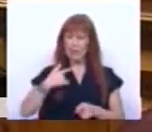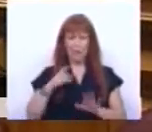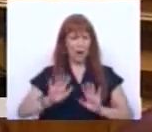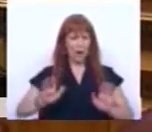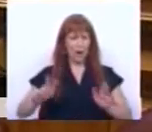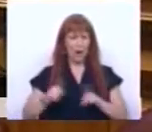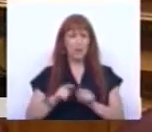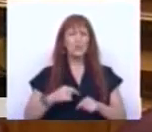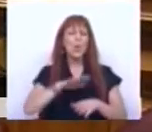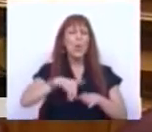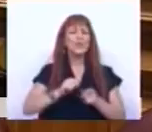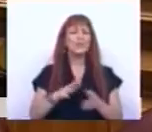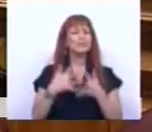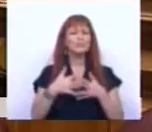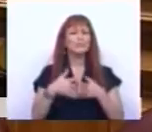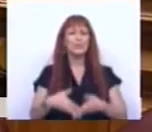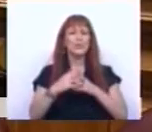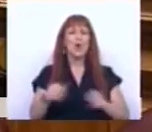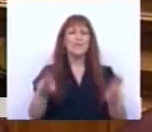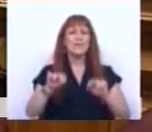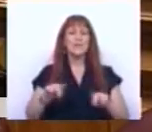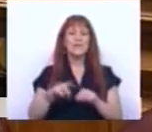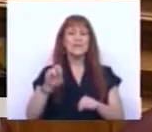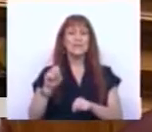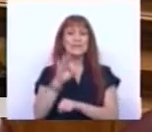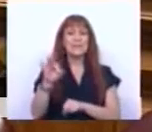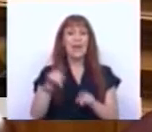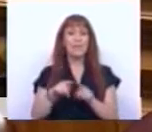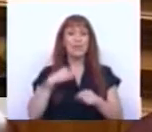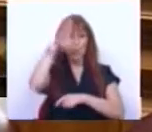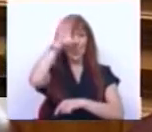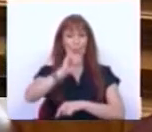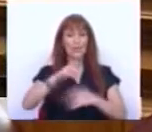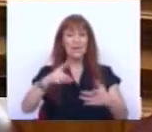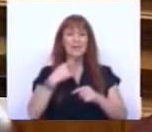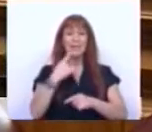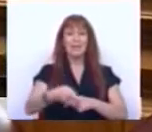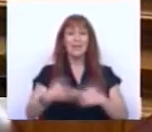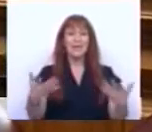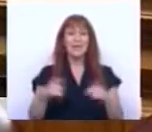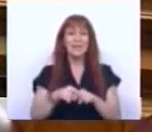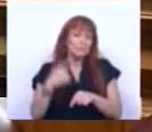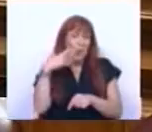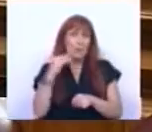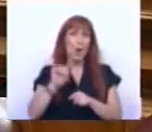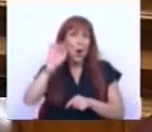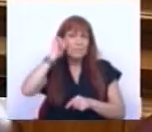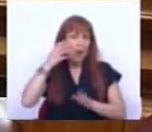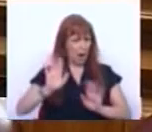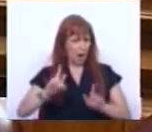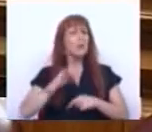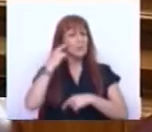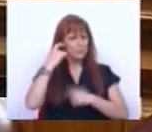causa o conteúdo da reestruturação do Serviço de Estrangeiros e Fronteiras que o Governo anunciou, isto naturalmente sem prejuízo